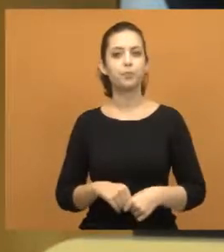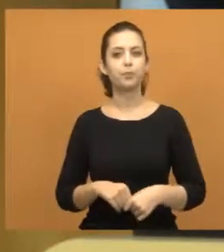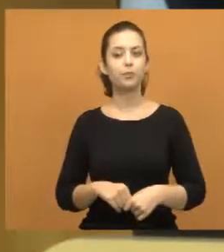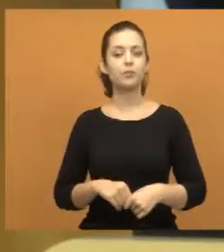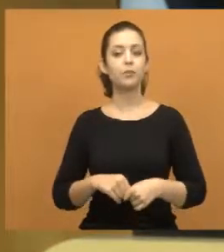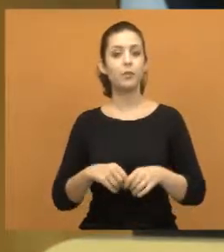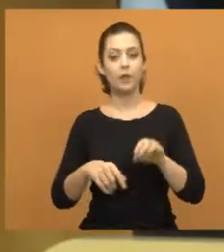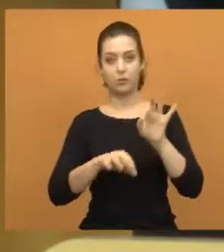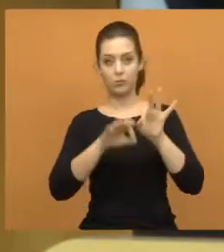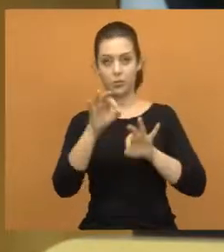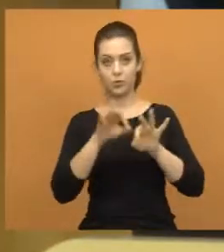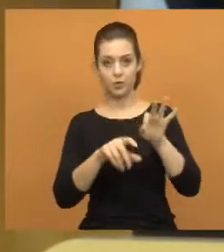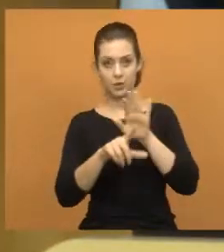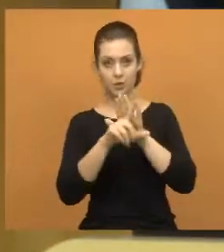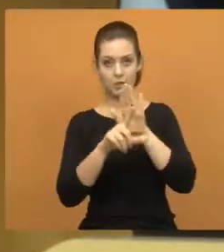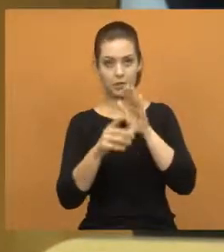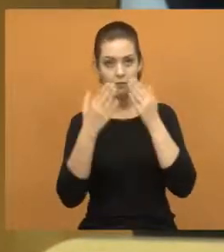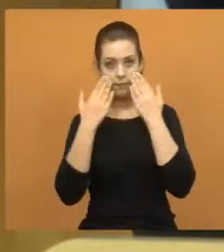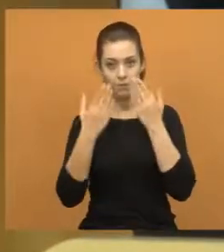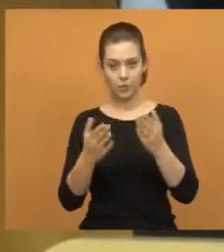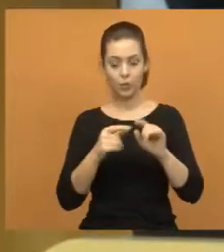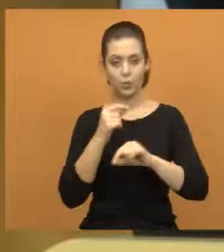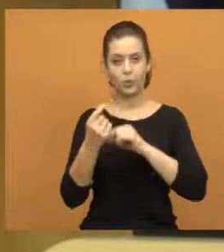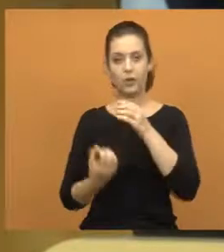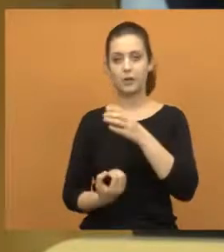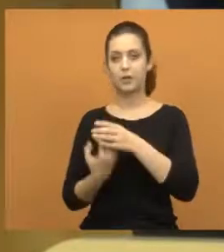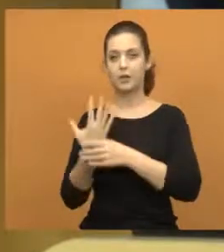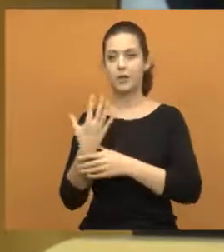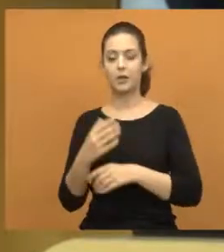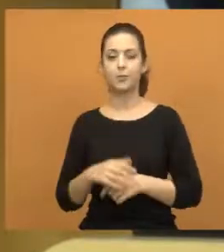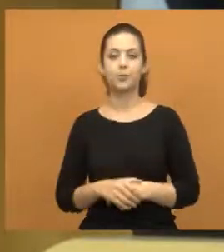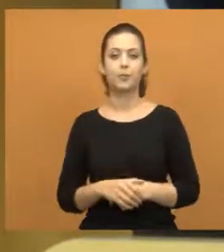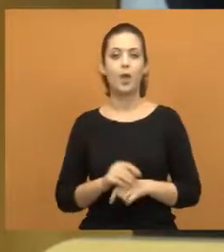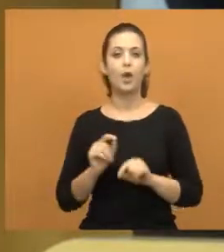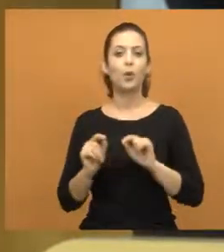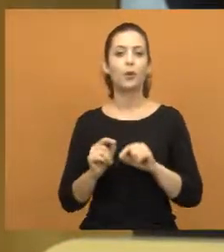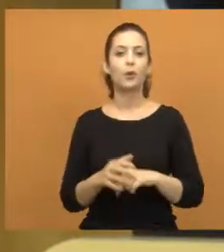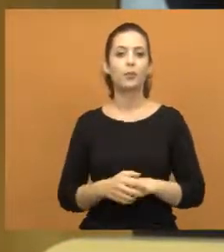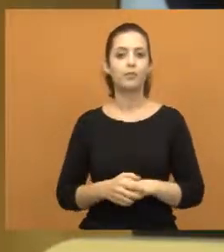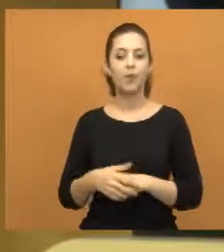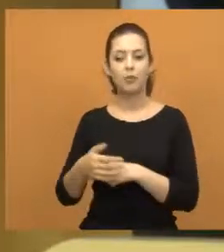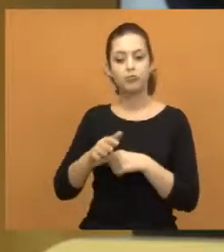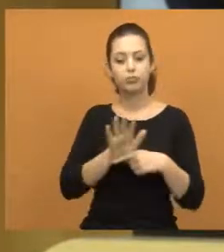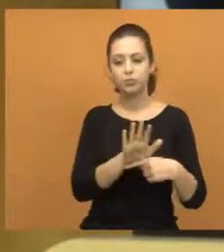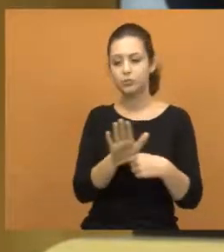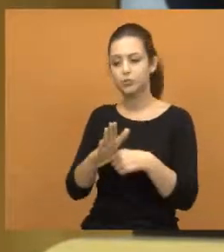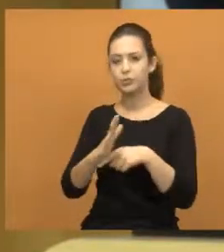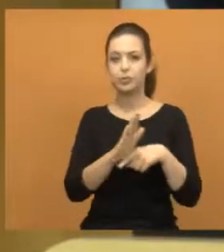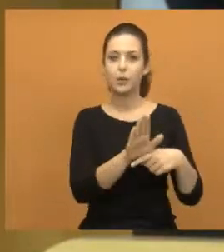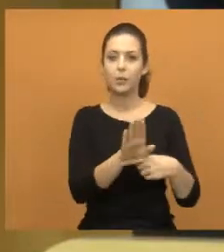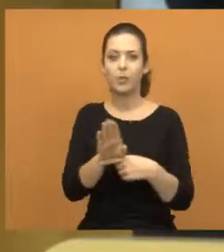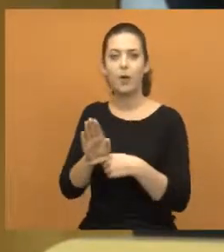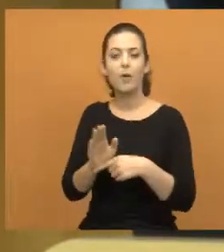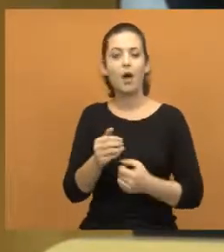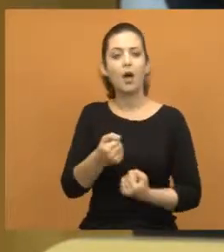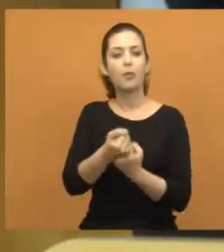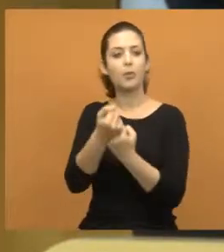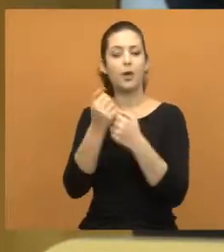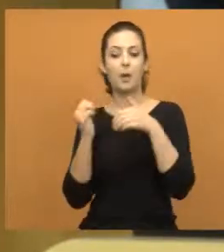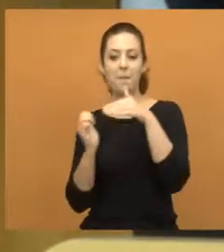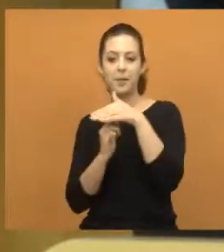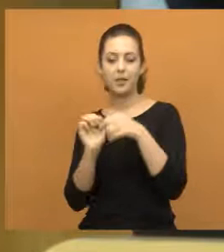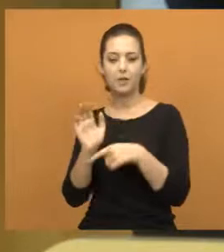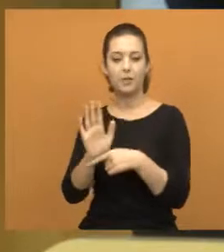O presente projeto de lei visa criar um mecanismo de colaboração ao município pelas empresas